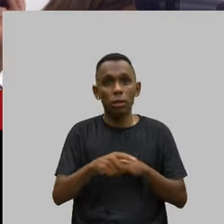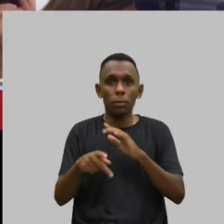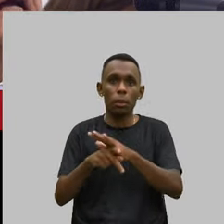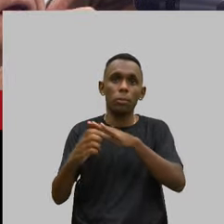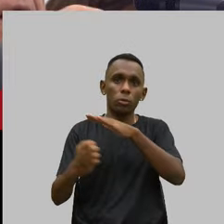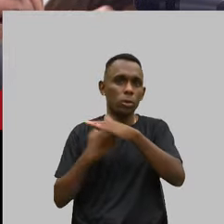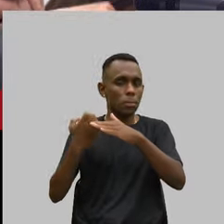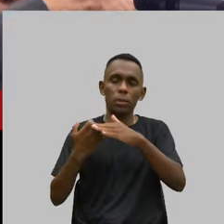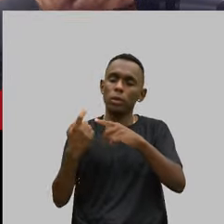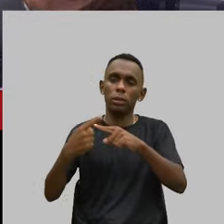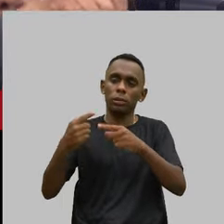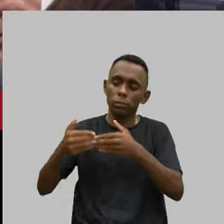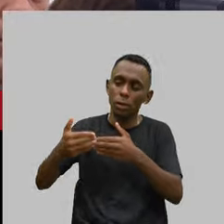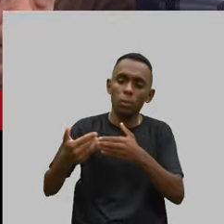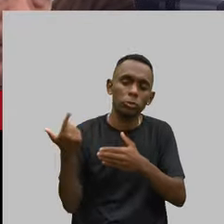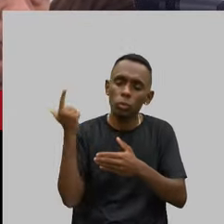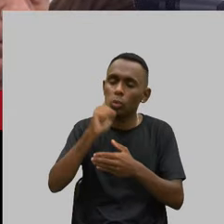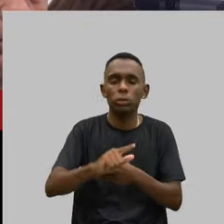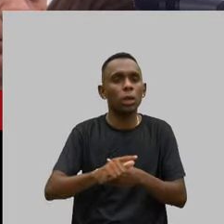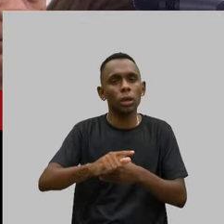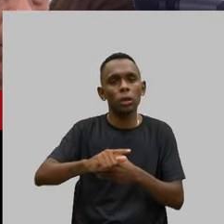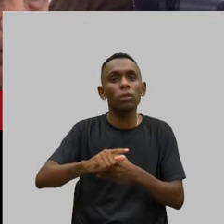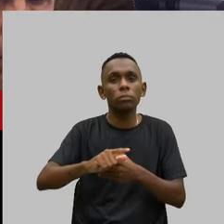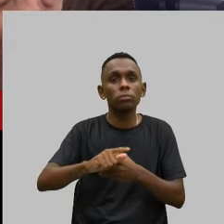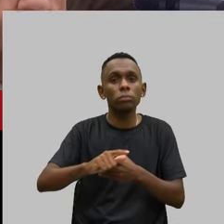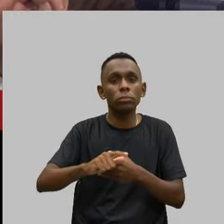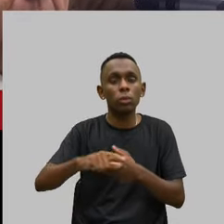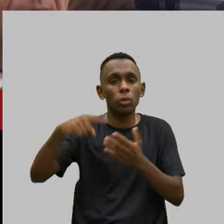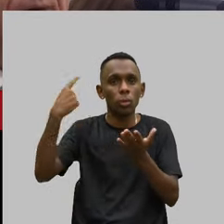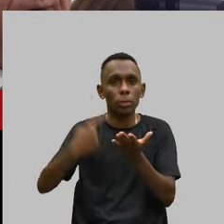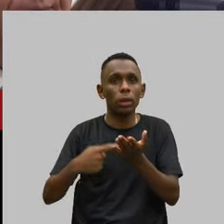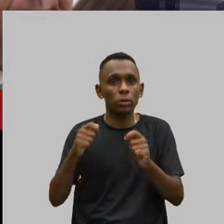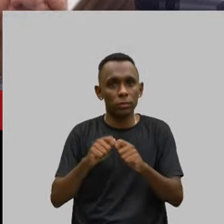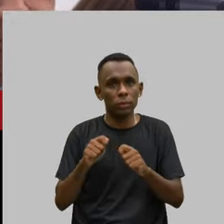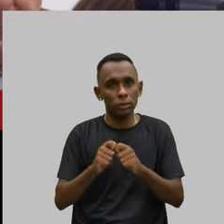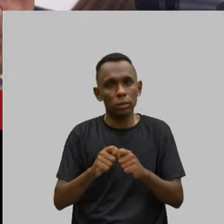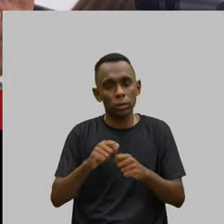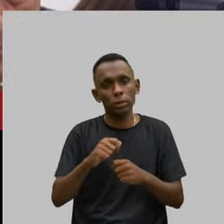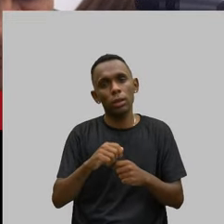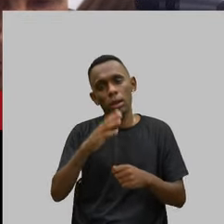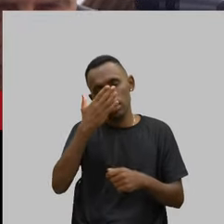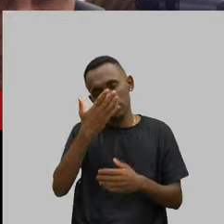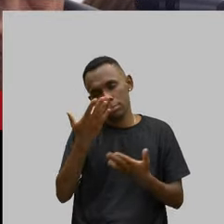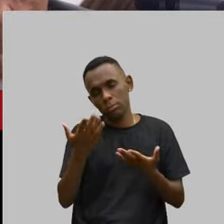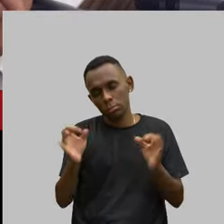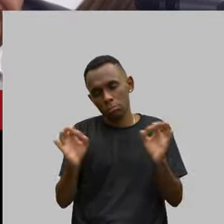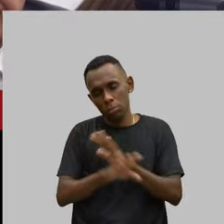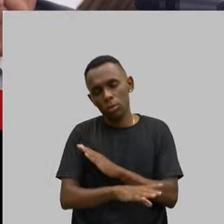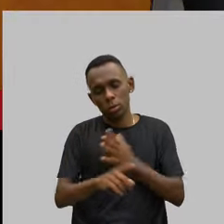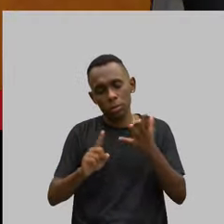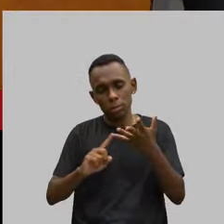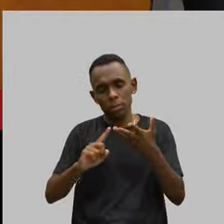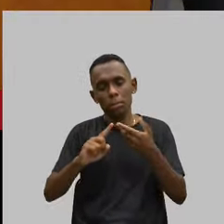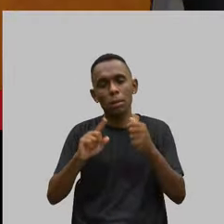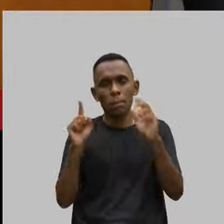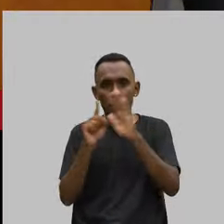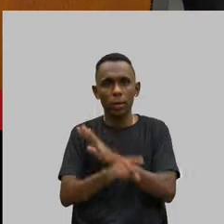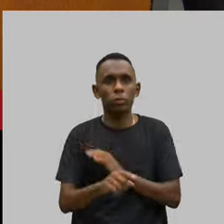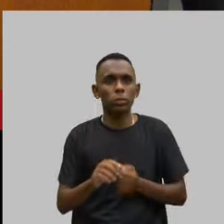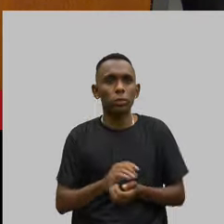não não cumprem a sua parte nos acordos são essas as minhas considerações Obrigado Deputado cro com a